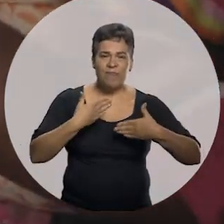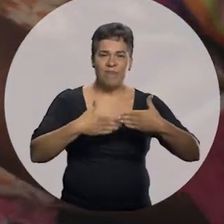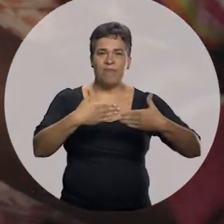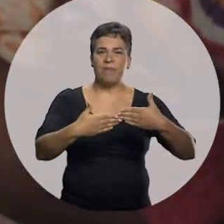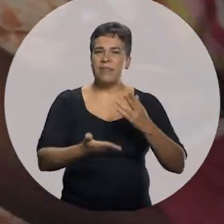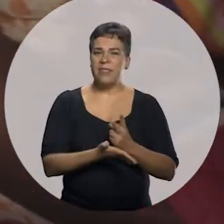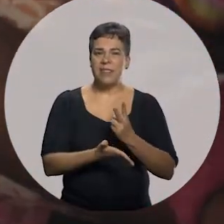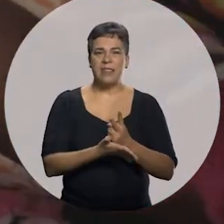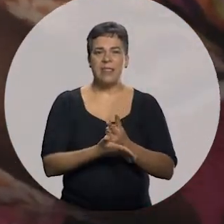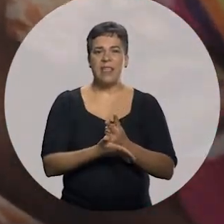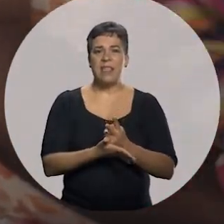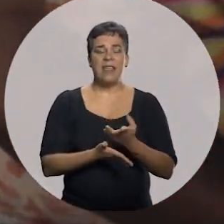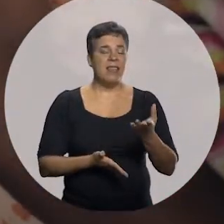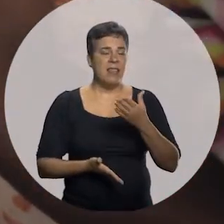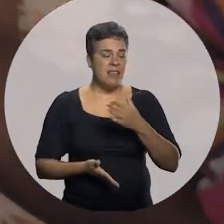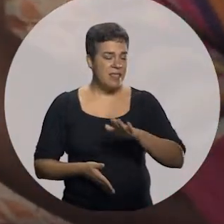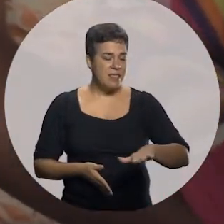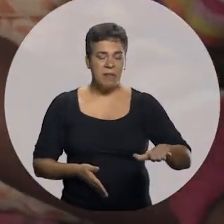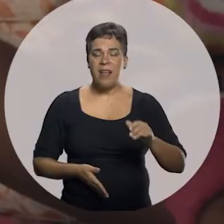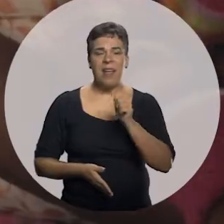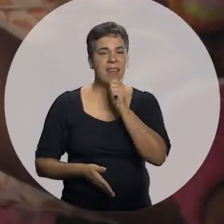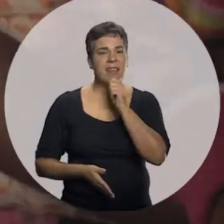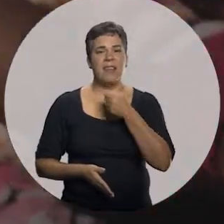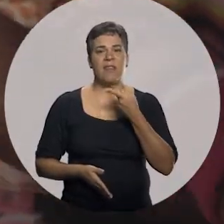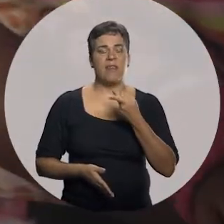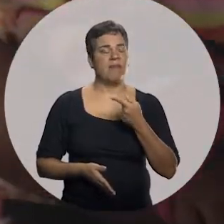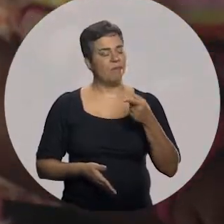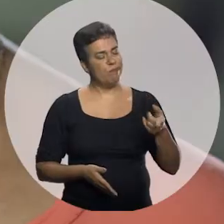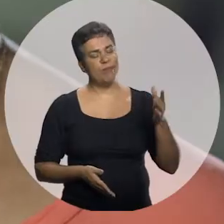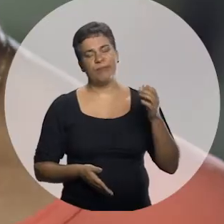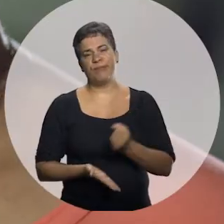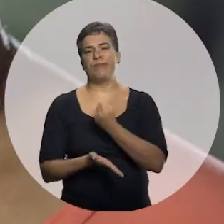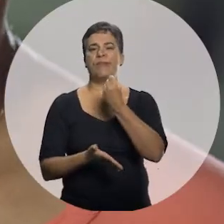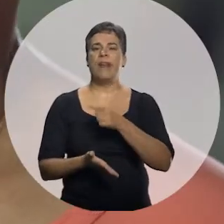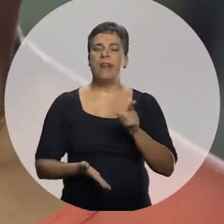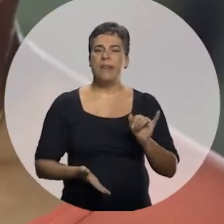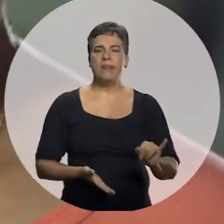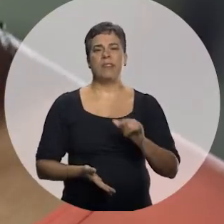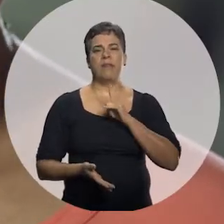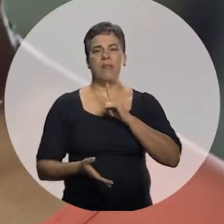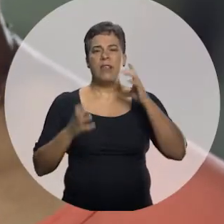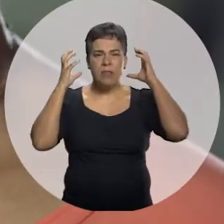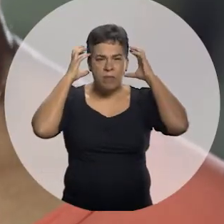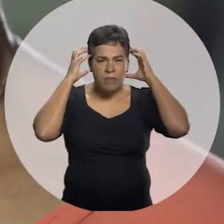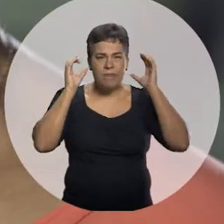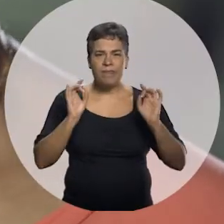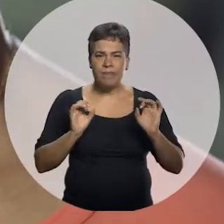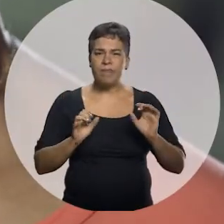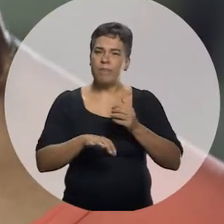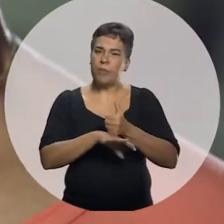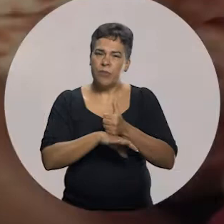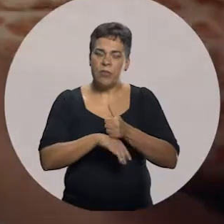com sequência, e esse menino ainda não fala, essa criança ainda não fala. Você diz, poxa, se tivesse um fonoaudiólogo